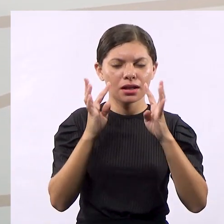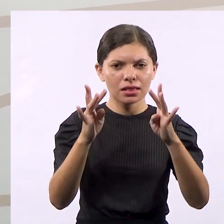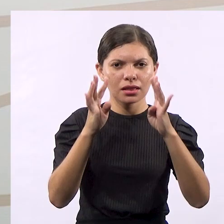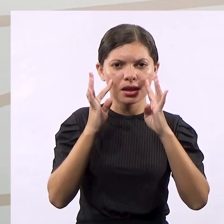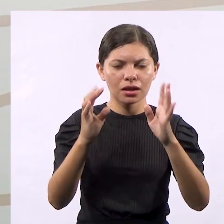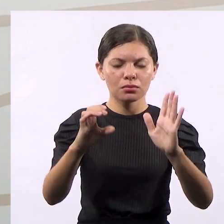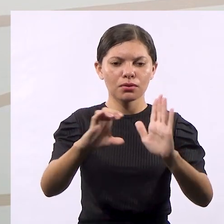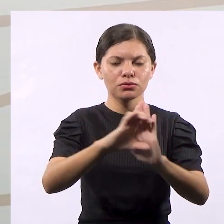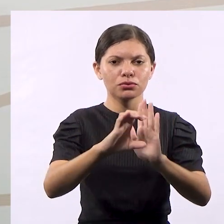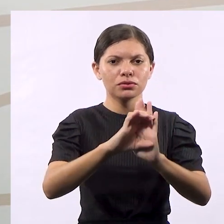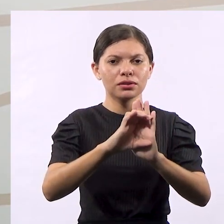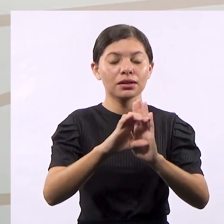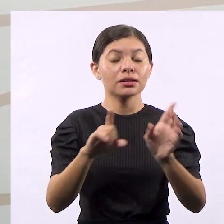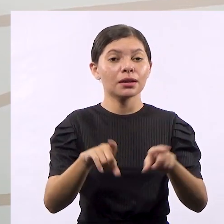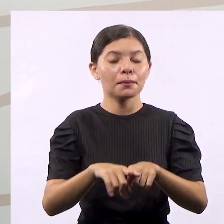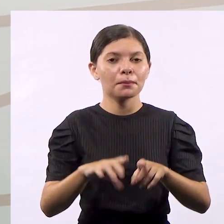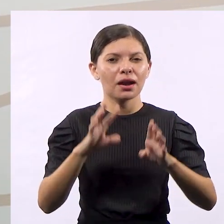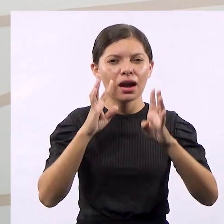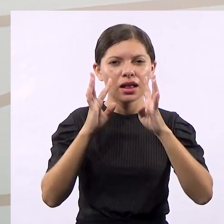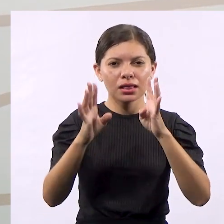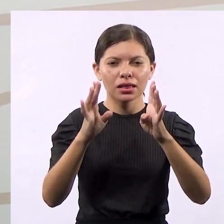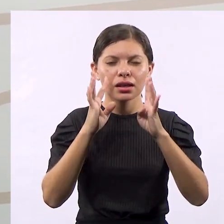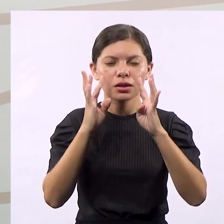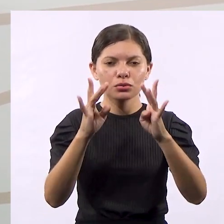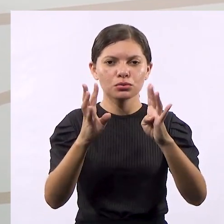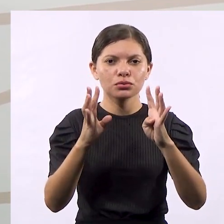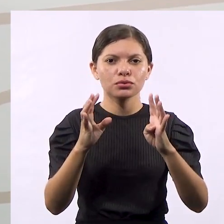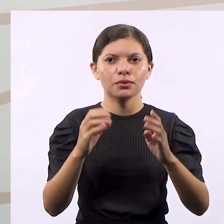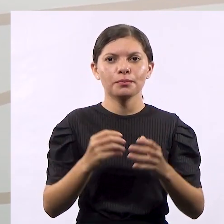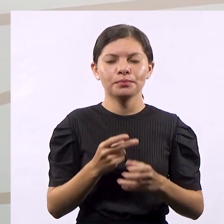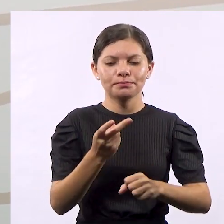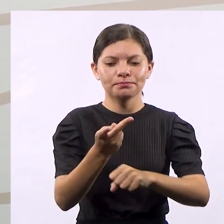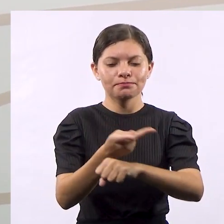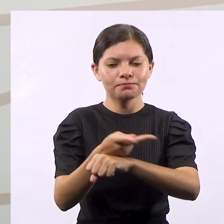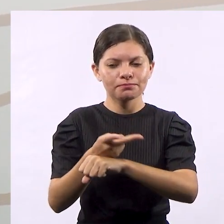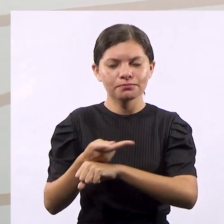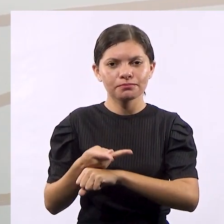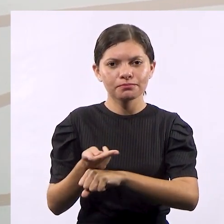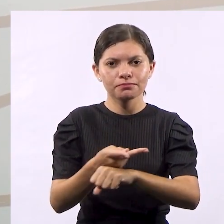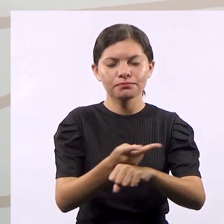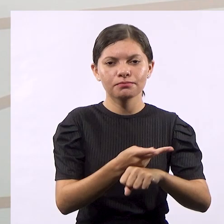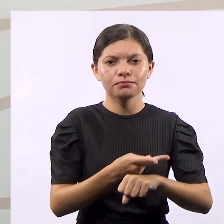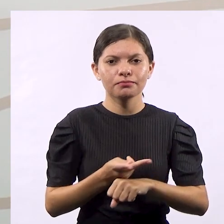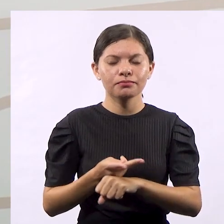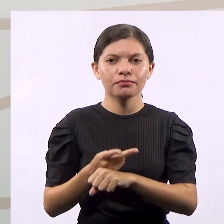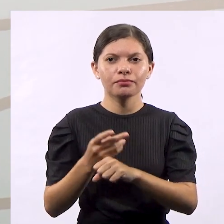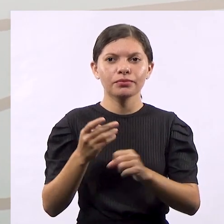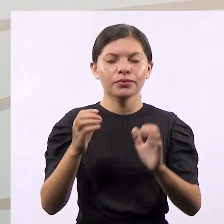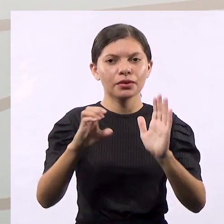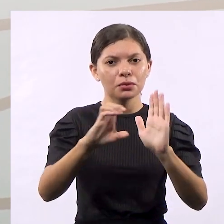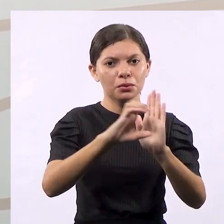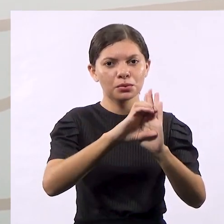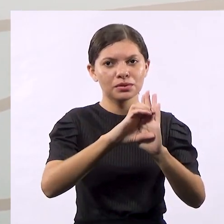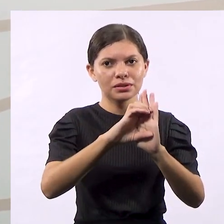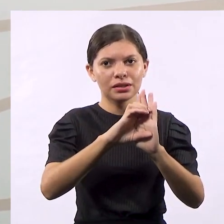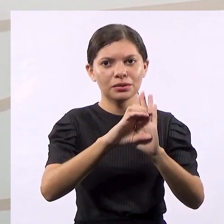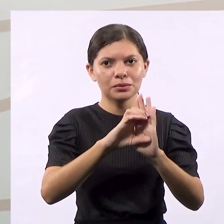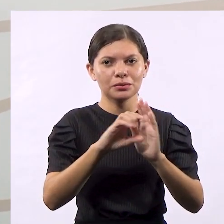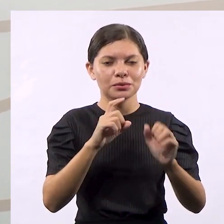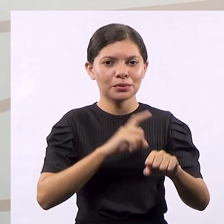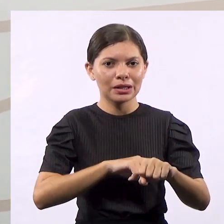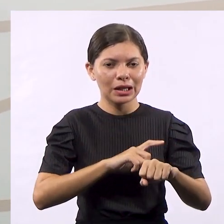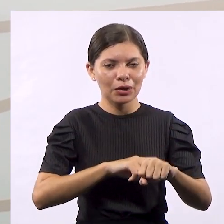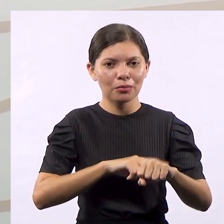estejam atentos aos conceitos e também atentos à identificação desses conceitos lá no convívio com a